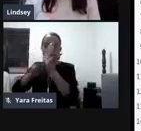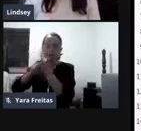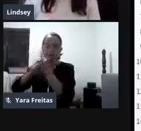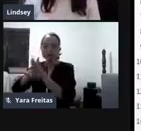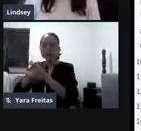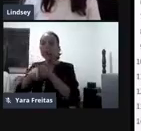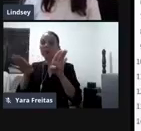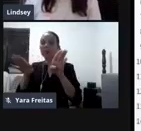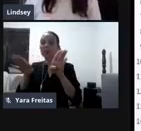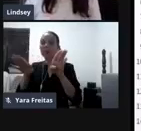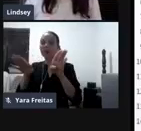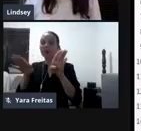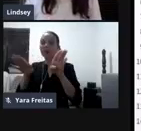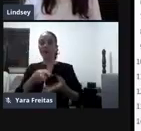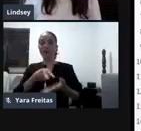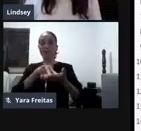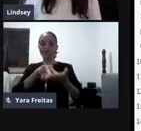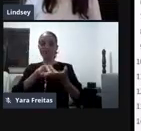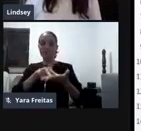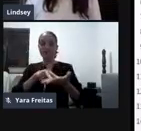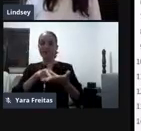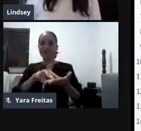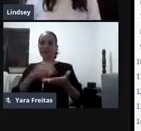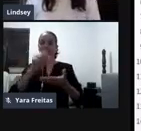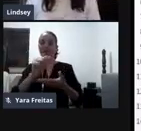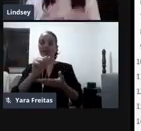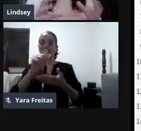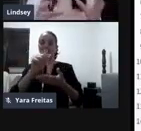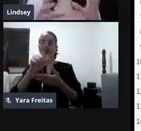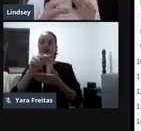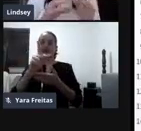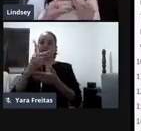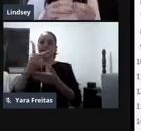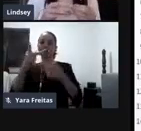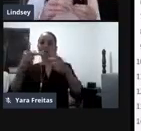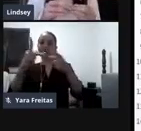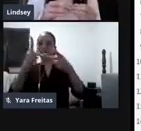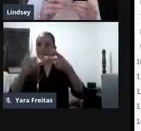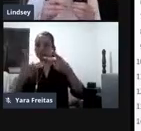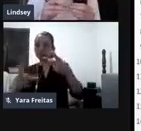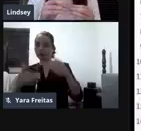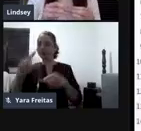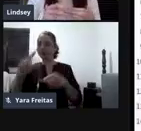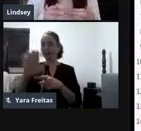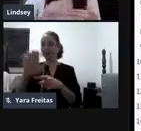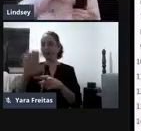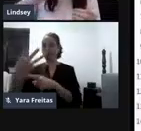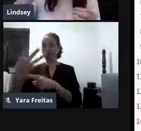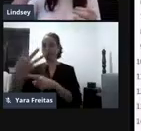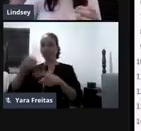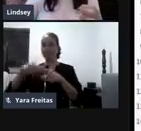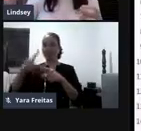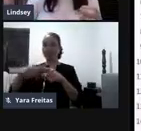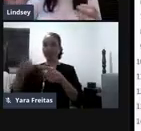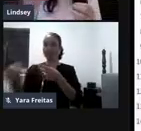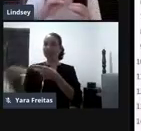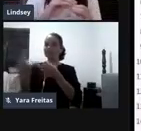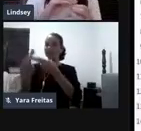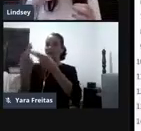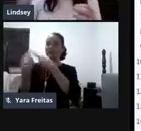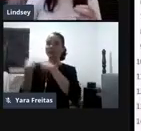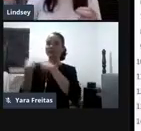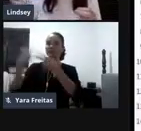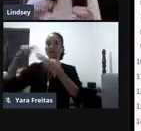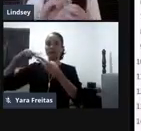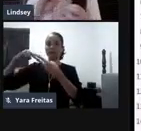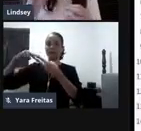presença da apolipoproteína E4, que é mais responsável geneticamente pela doença de